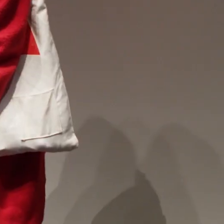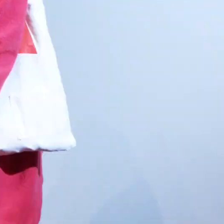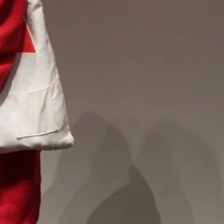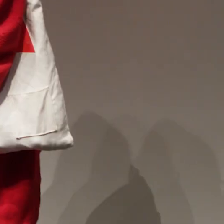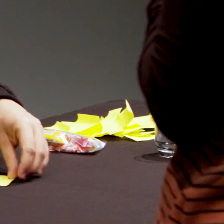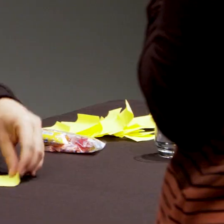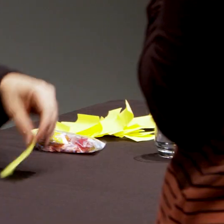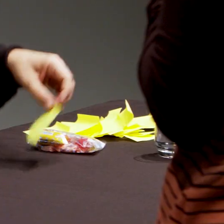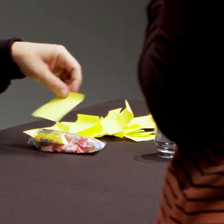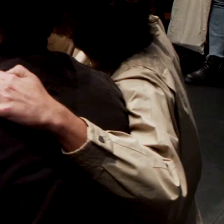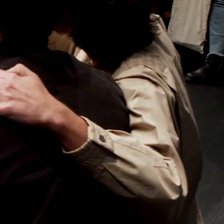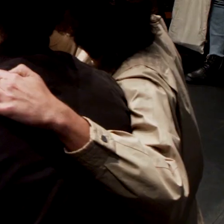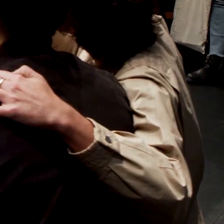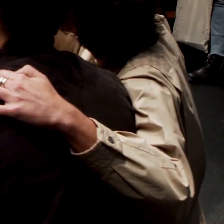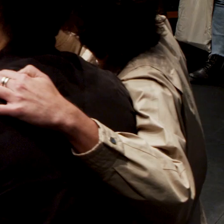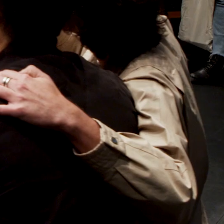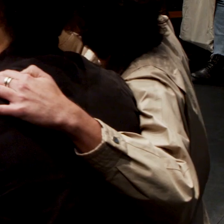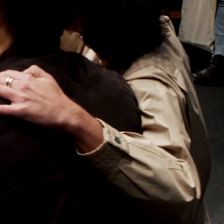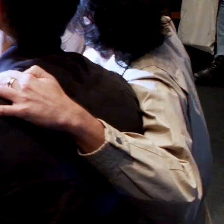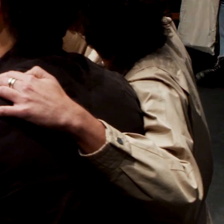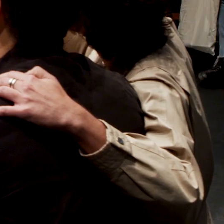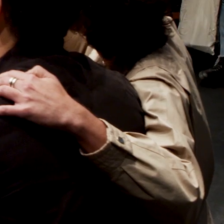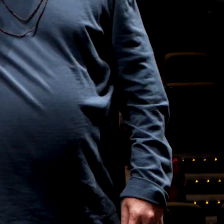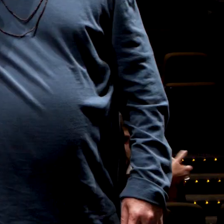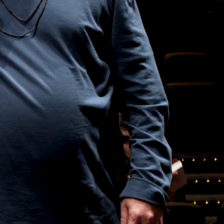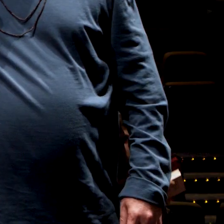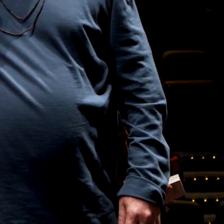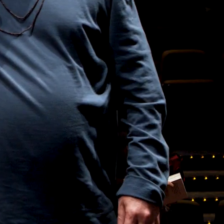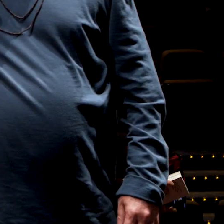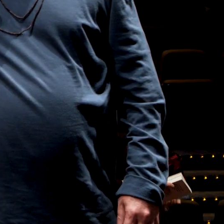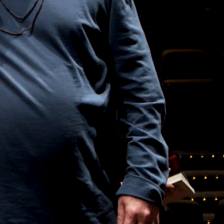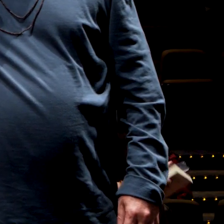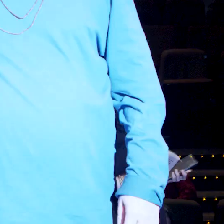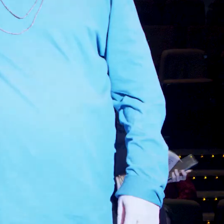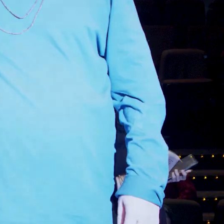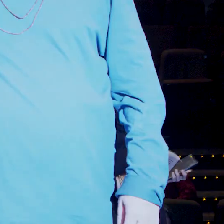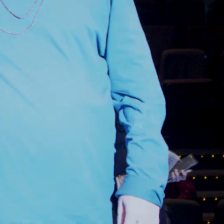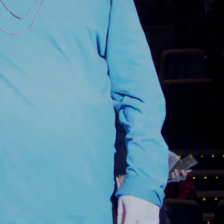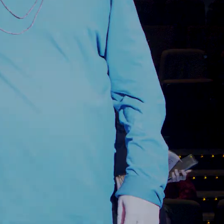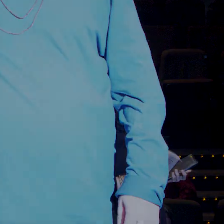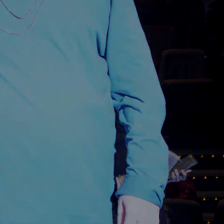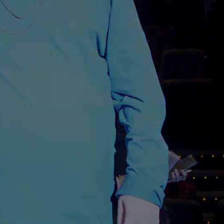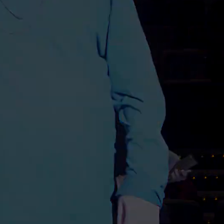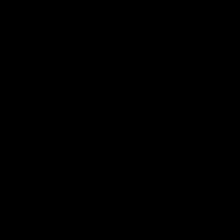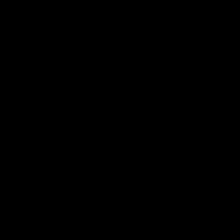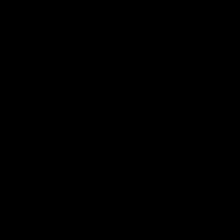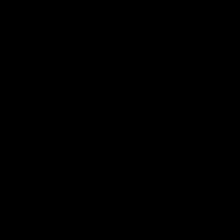livros, cumprimenta e conversa com as pessoas e posa para diversas fotos.